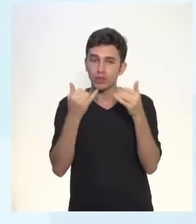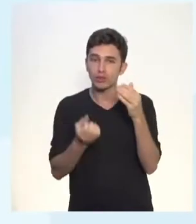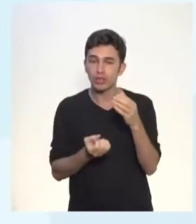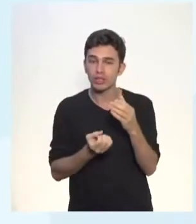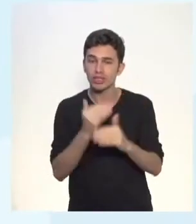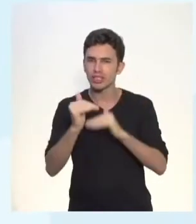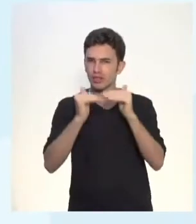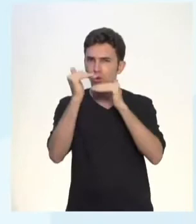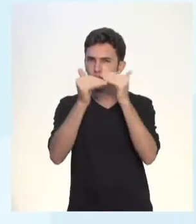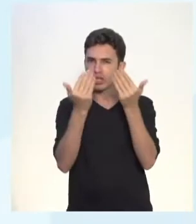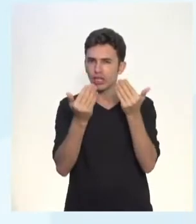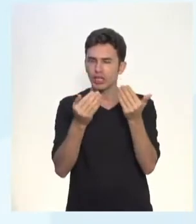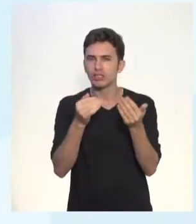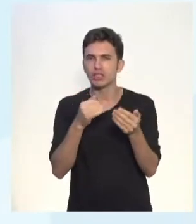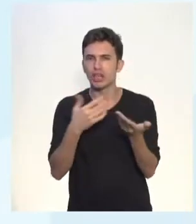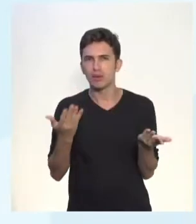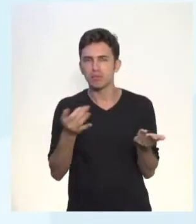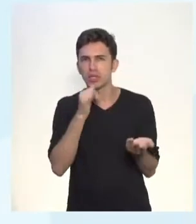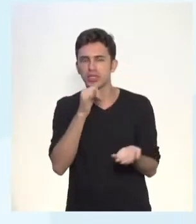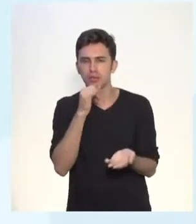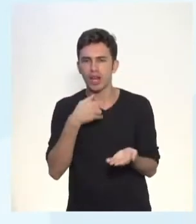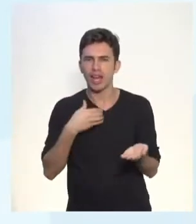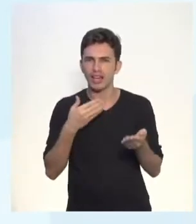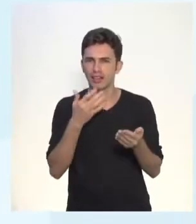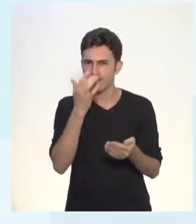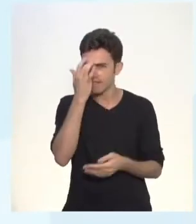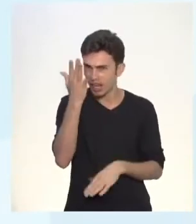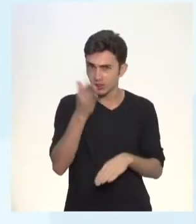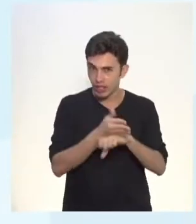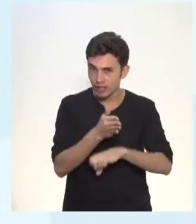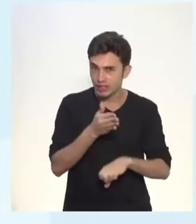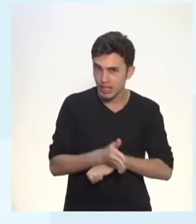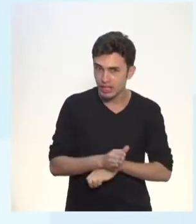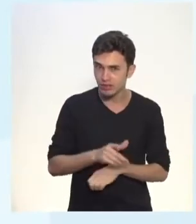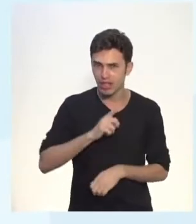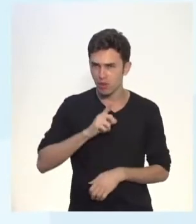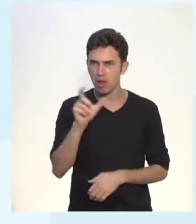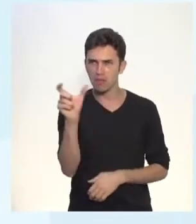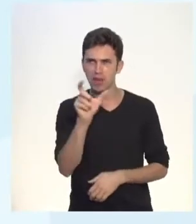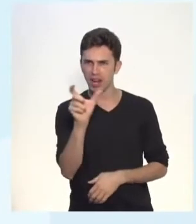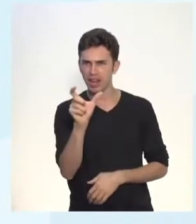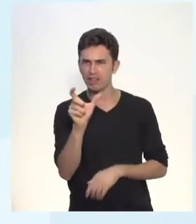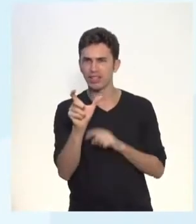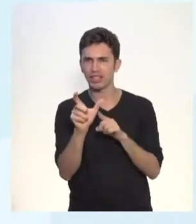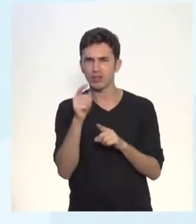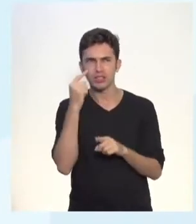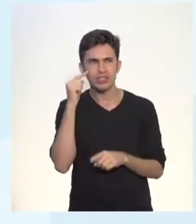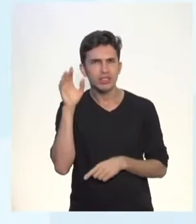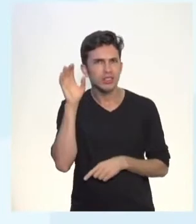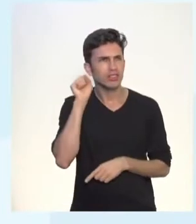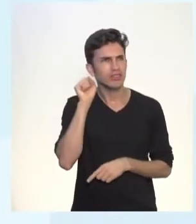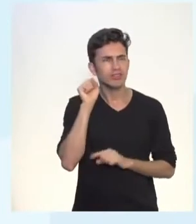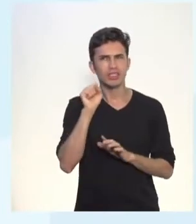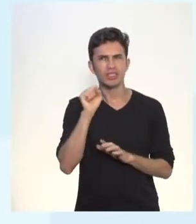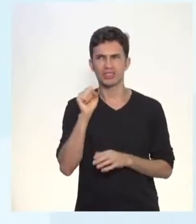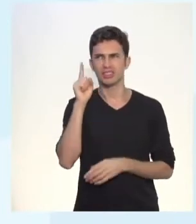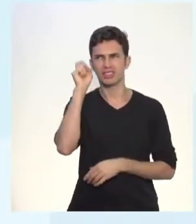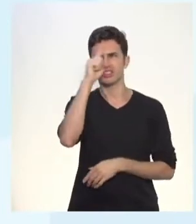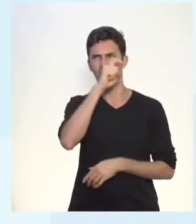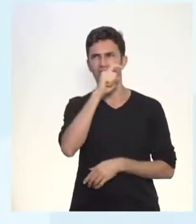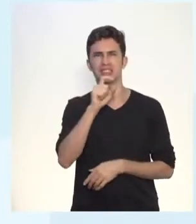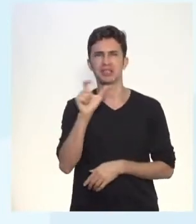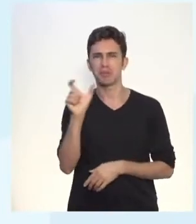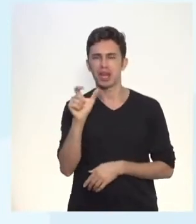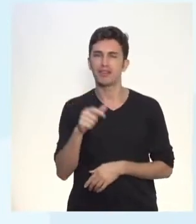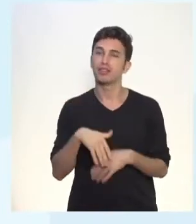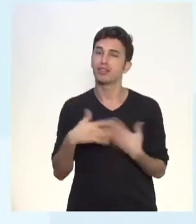sentido, são informações de fácil acesso? Tem alguma palavra que vocês ouviram ou entenderam aí que ficou mais complicado?